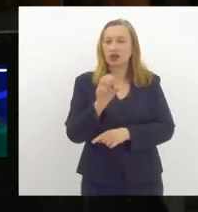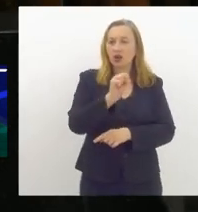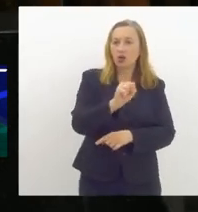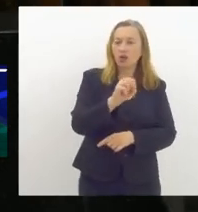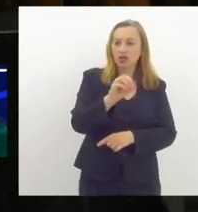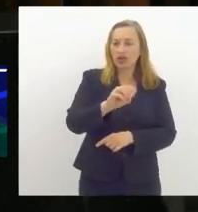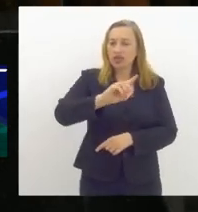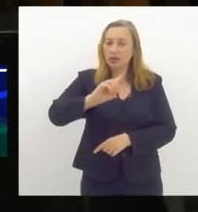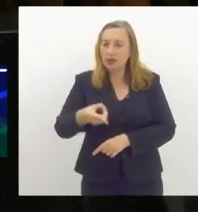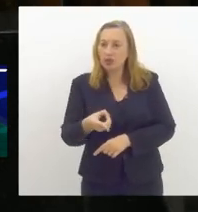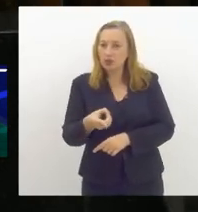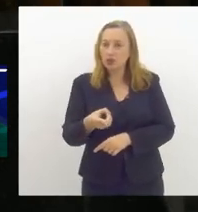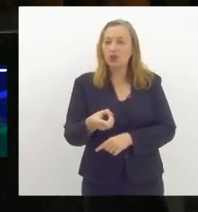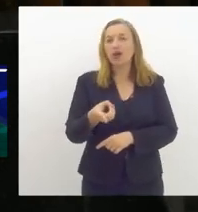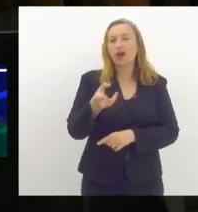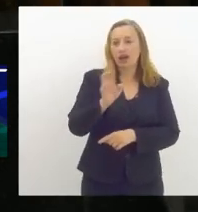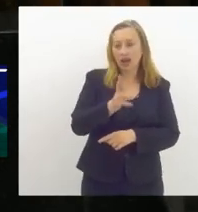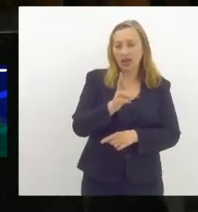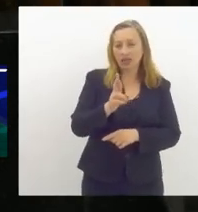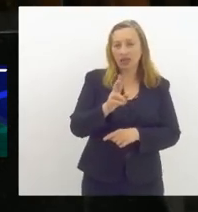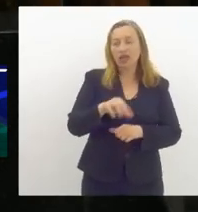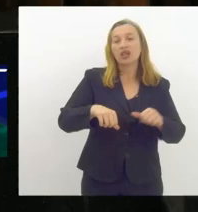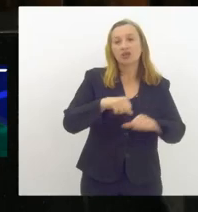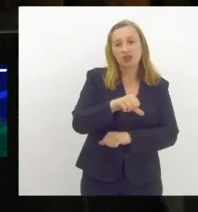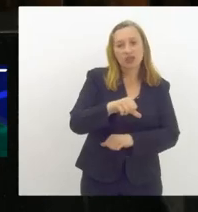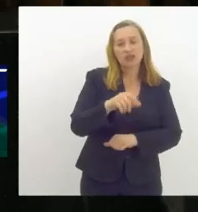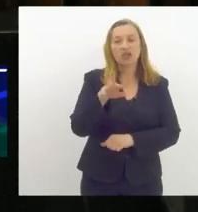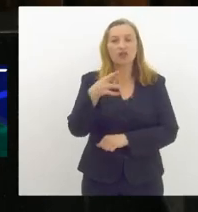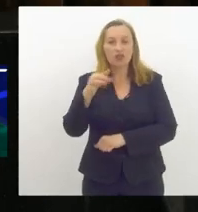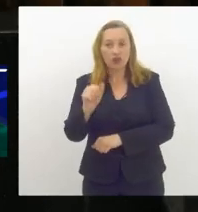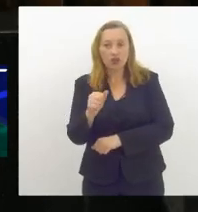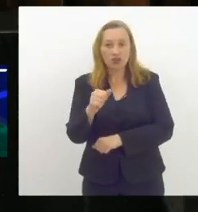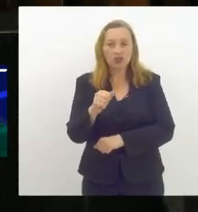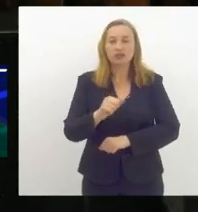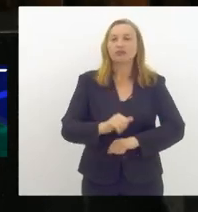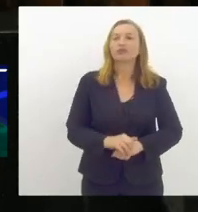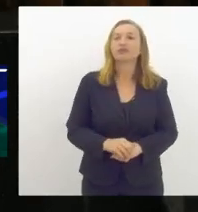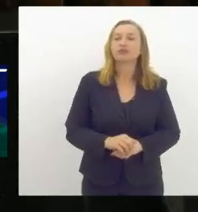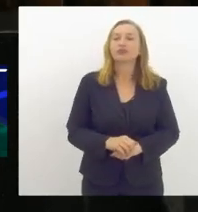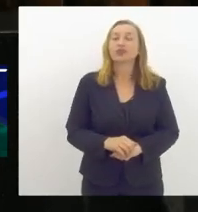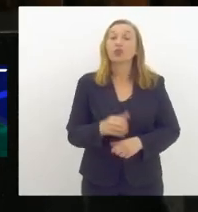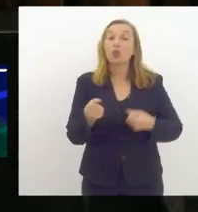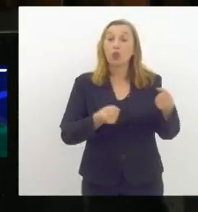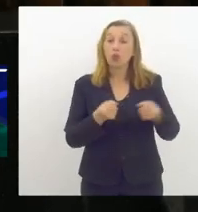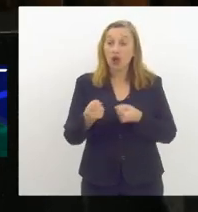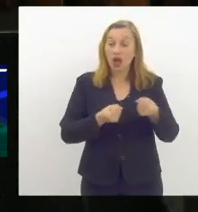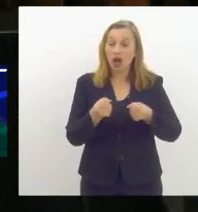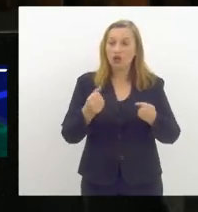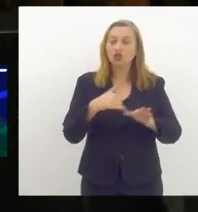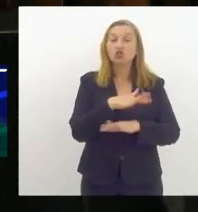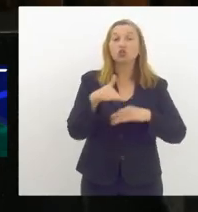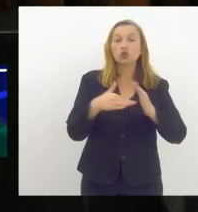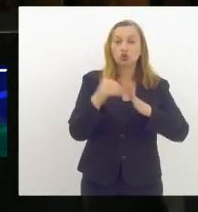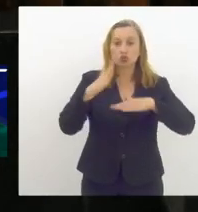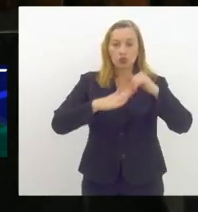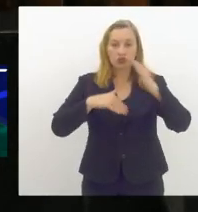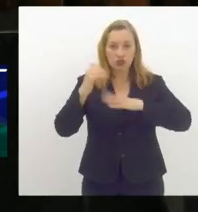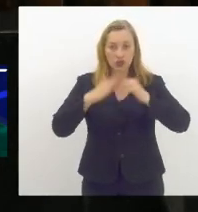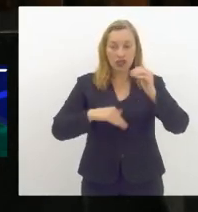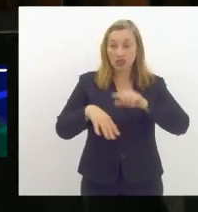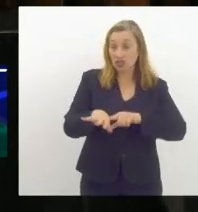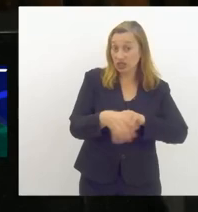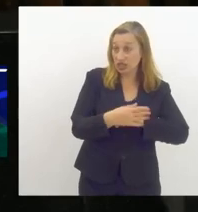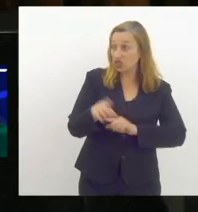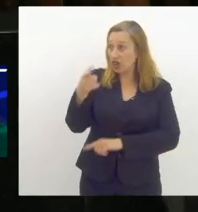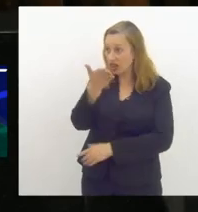mil reais para renovação da frota garantindo assim o carro de todos os profissionais taxistas